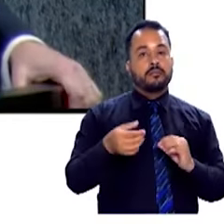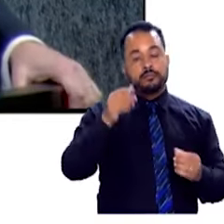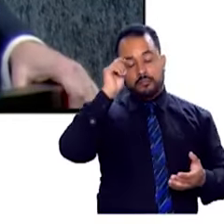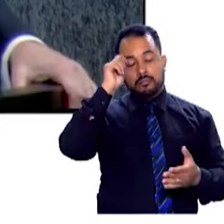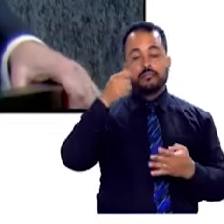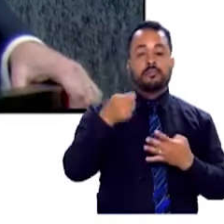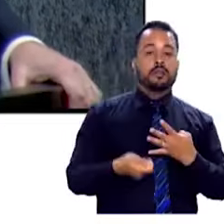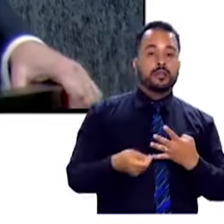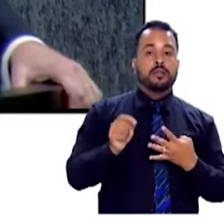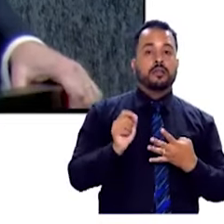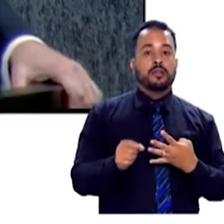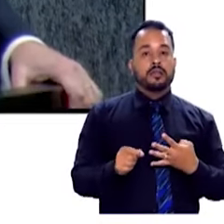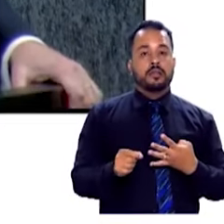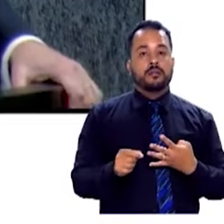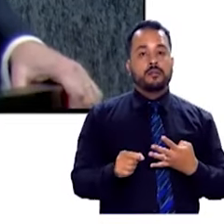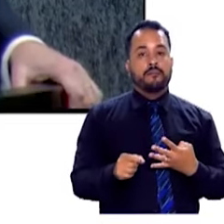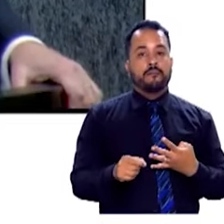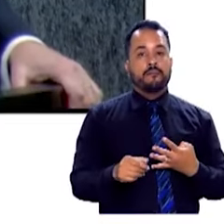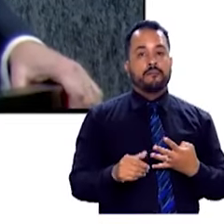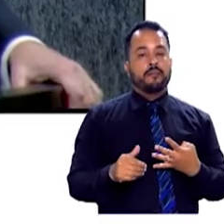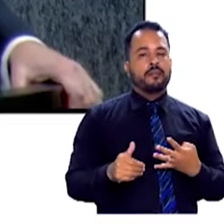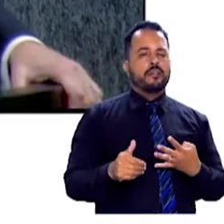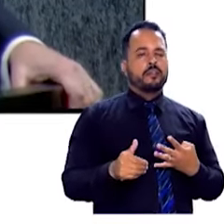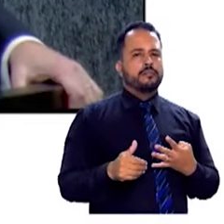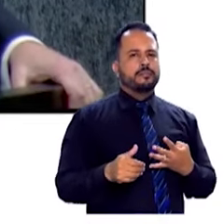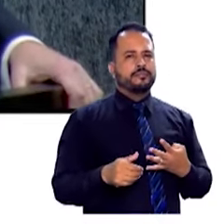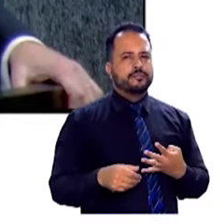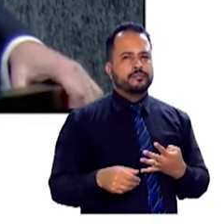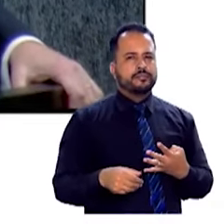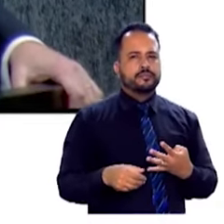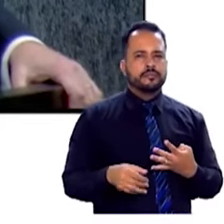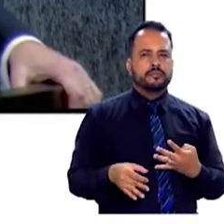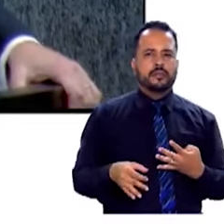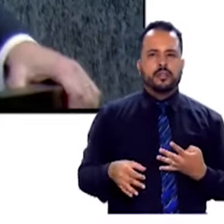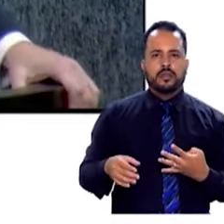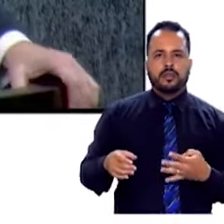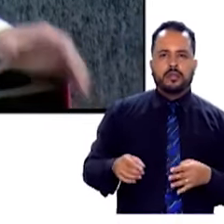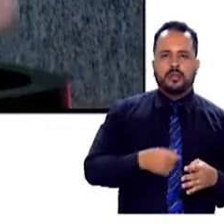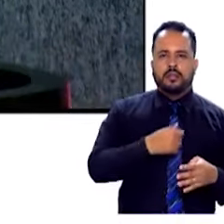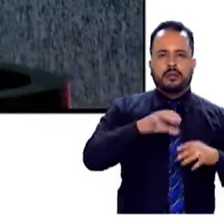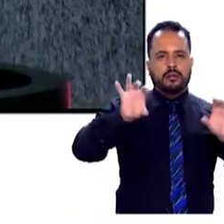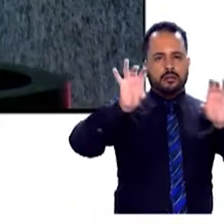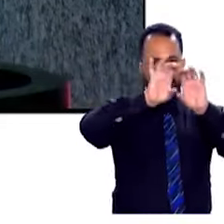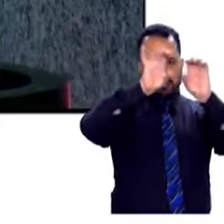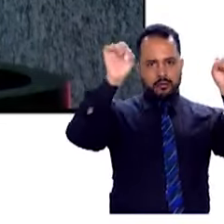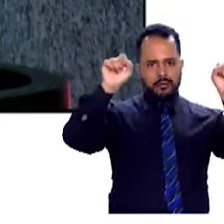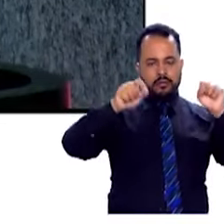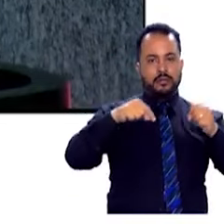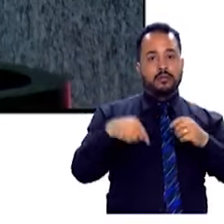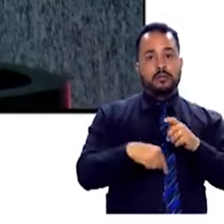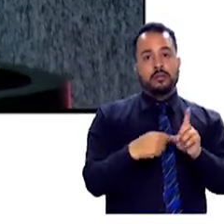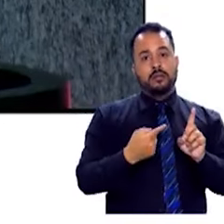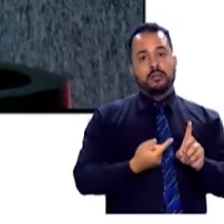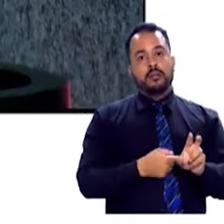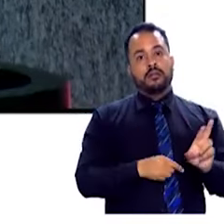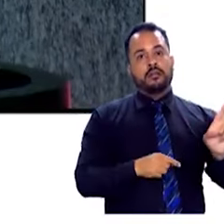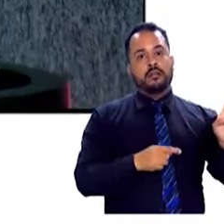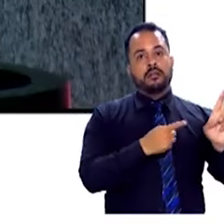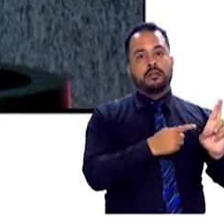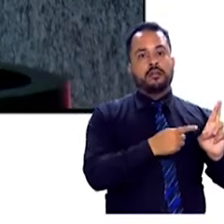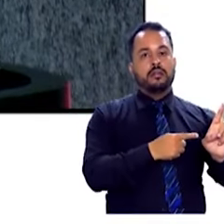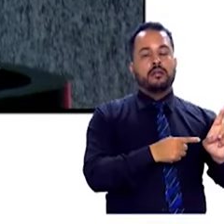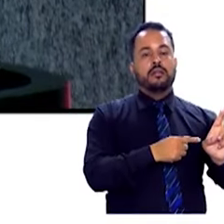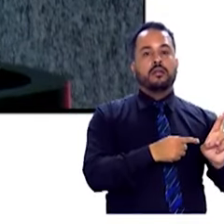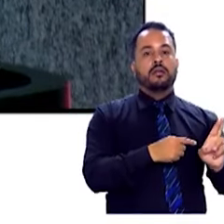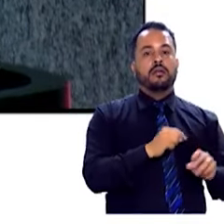decidido não é nem no repositório oficial no Morrison Dictionary tinha sido decidido pela corte em favor do autor e eu fui descobrir o caso e quais